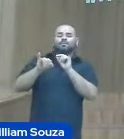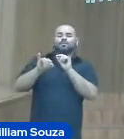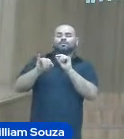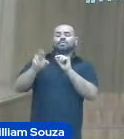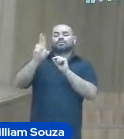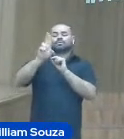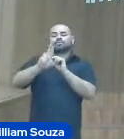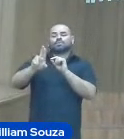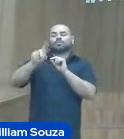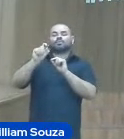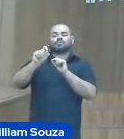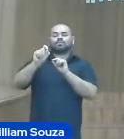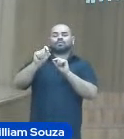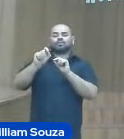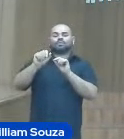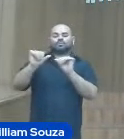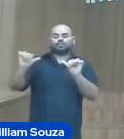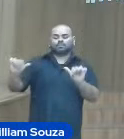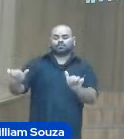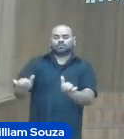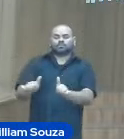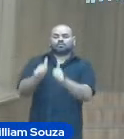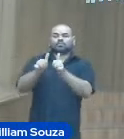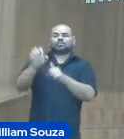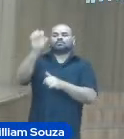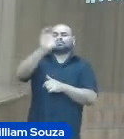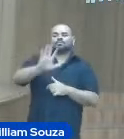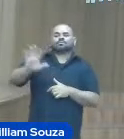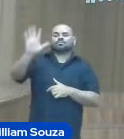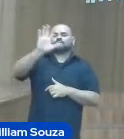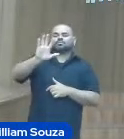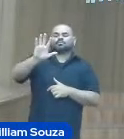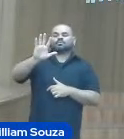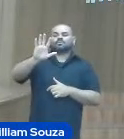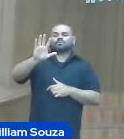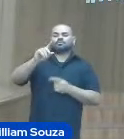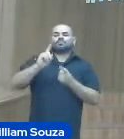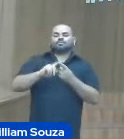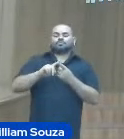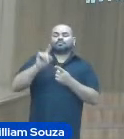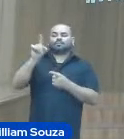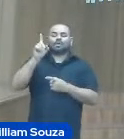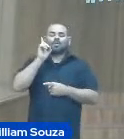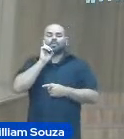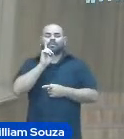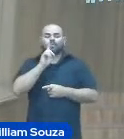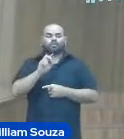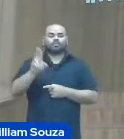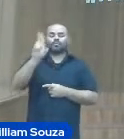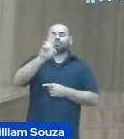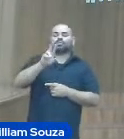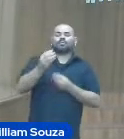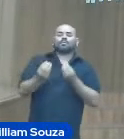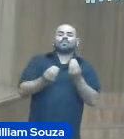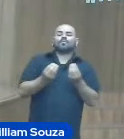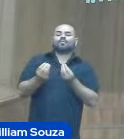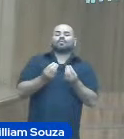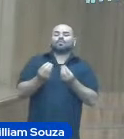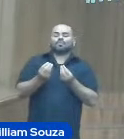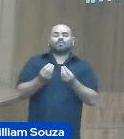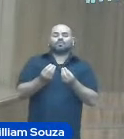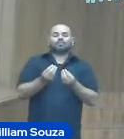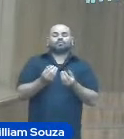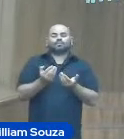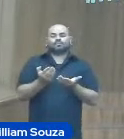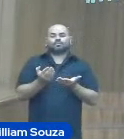para levantar as economias da Europa foi, e também dos Estados Unidos, foi usado como? Foi usado a